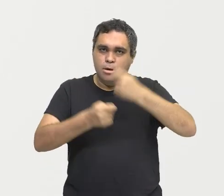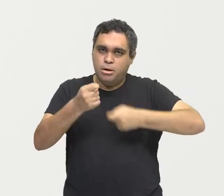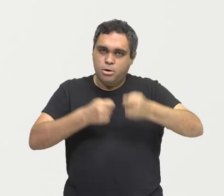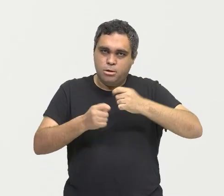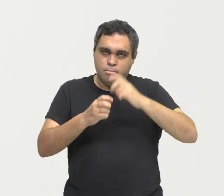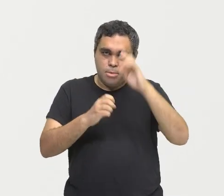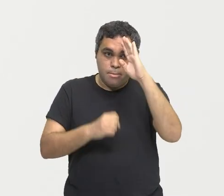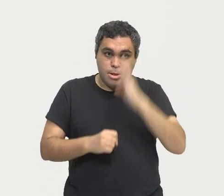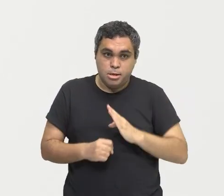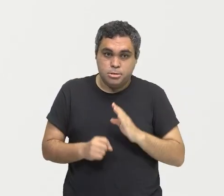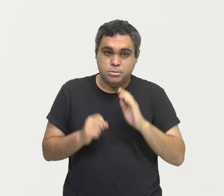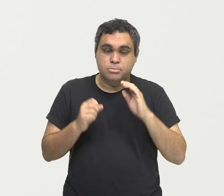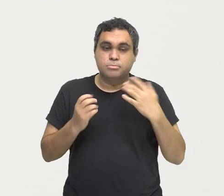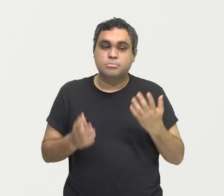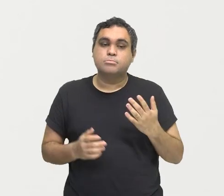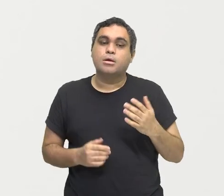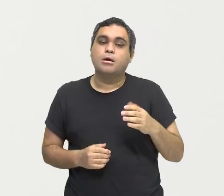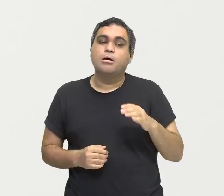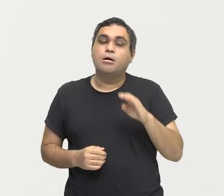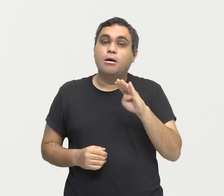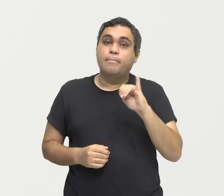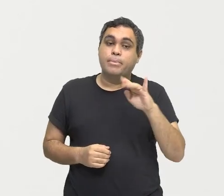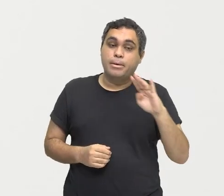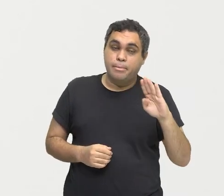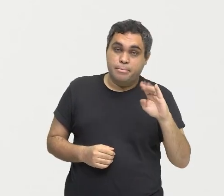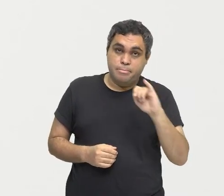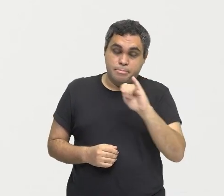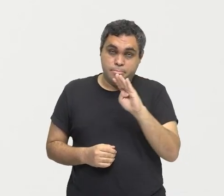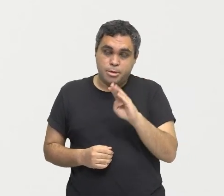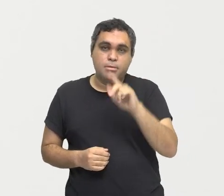o PIB brasileiro em 2020 foi de